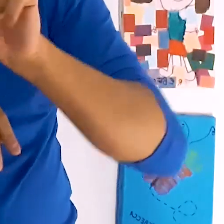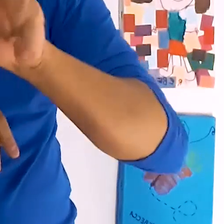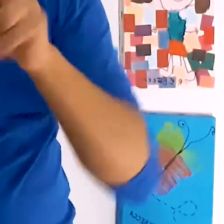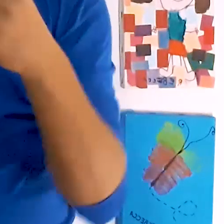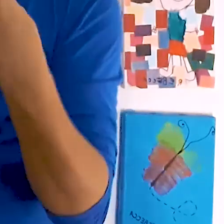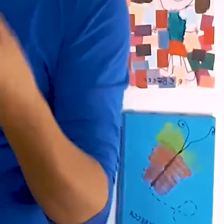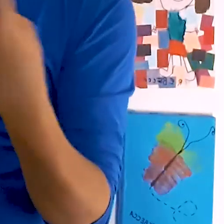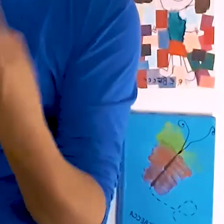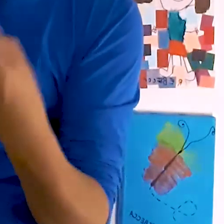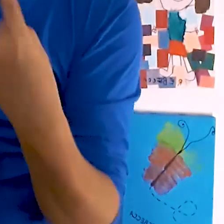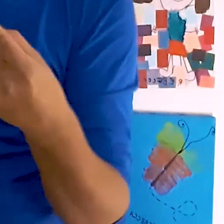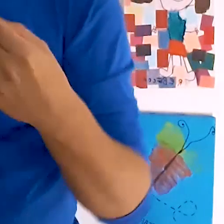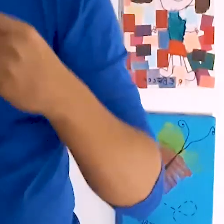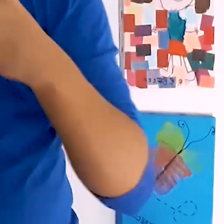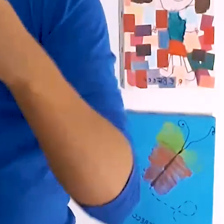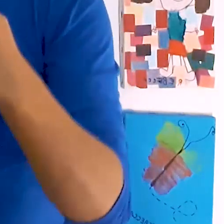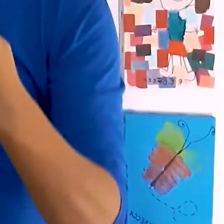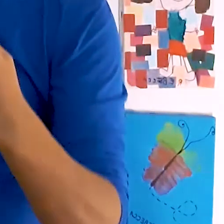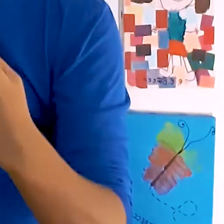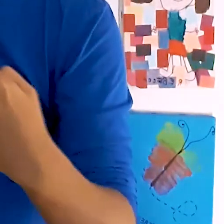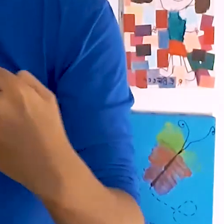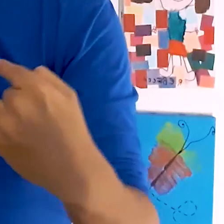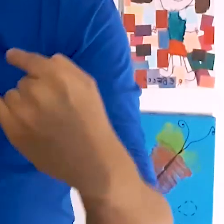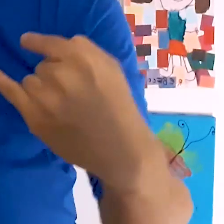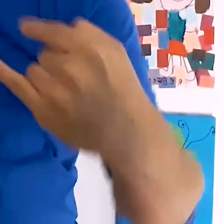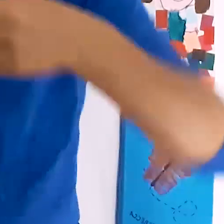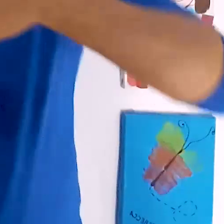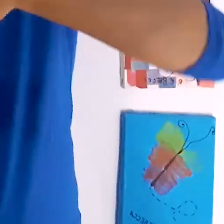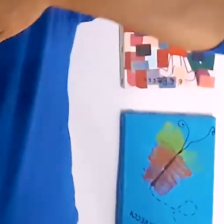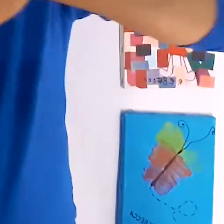ruas, avenidas